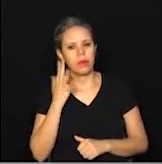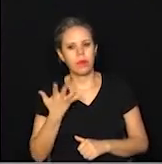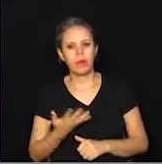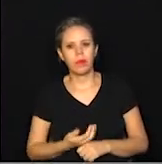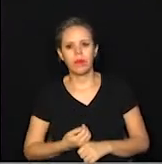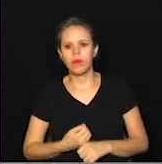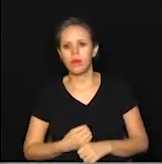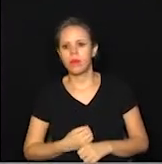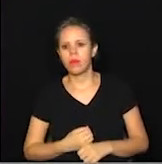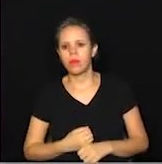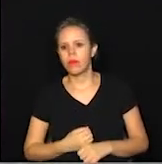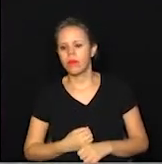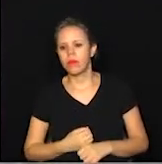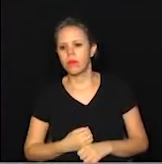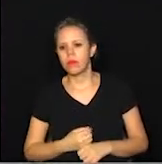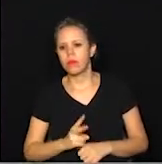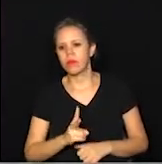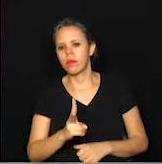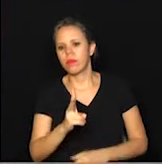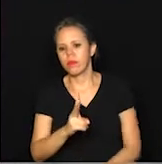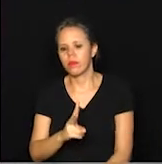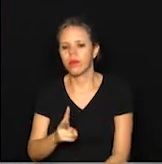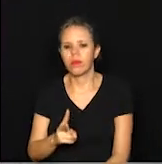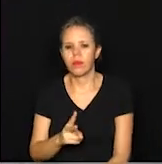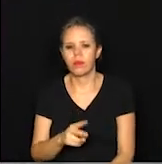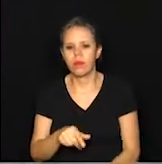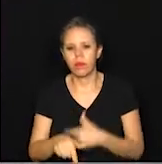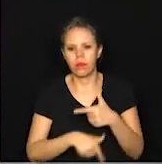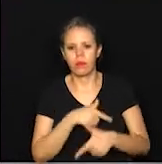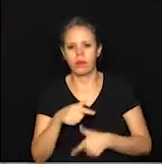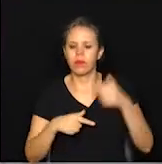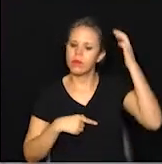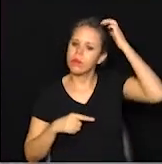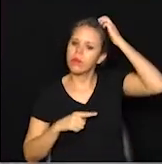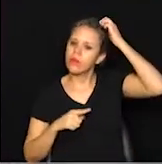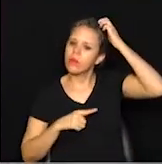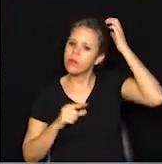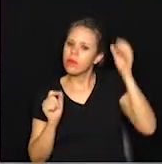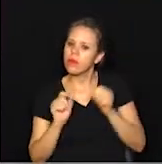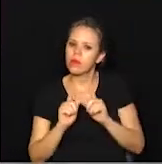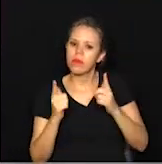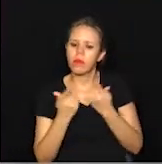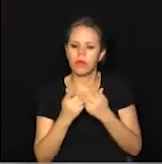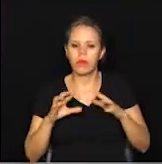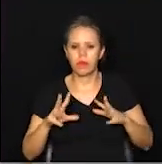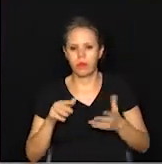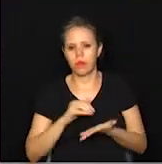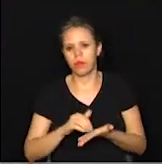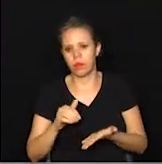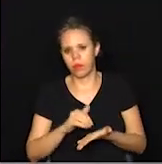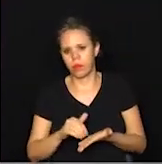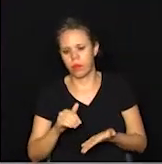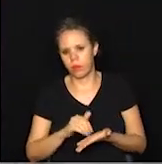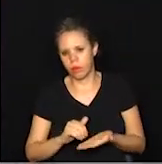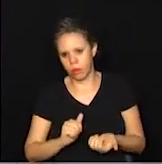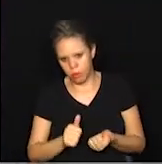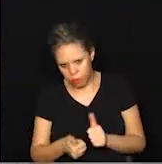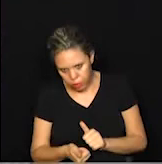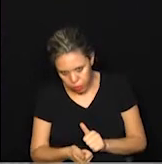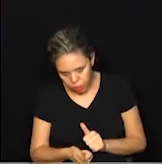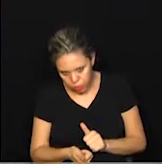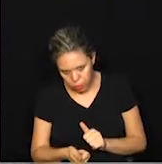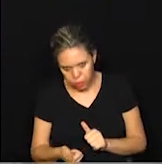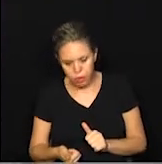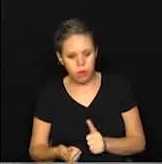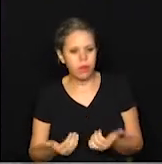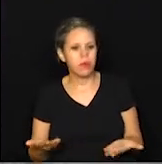resolveram dar continuidade nesse trabalho que eu estava fazendo com o grupo todo da Secretaria de Esportes. E